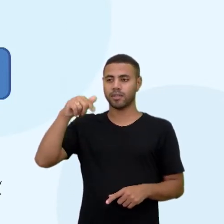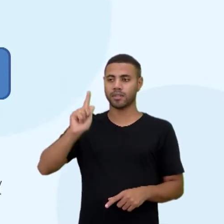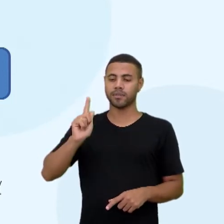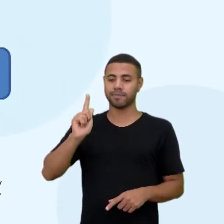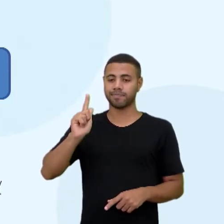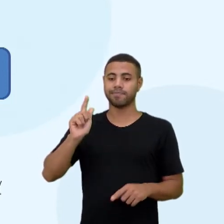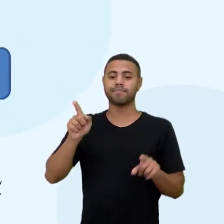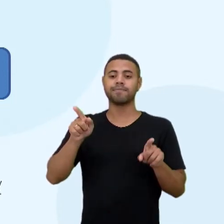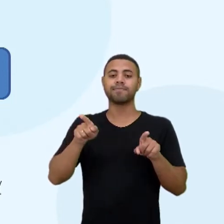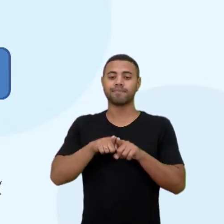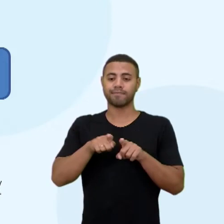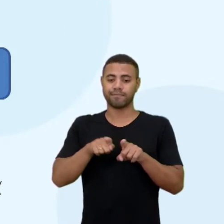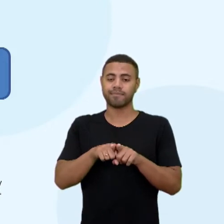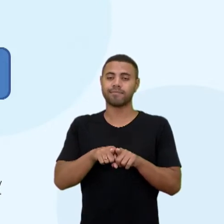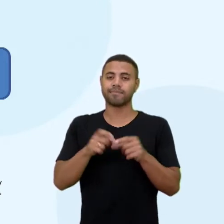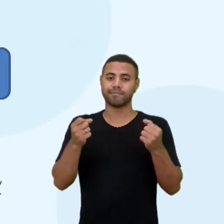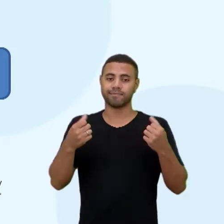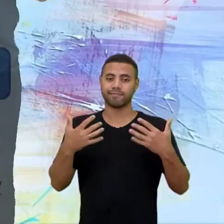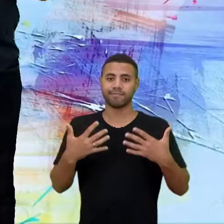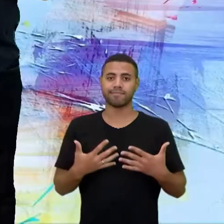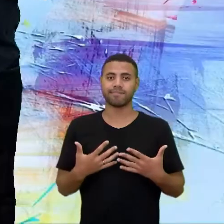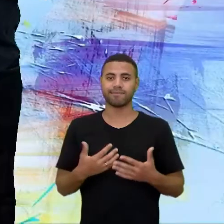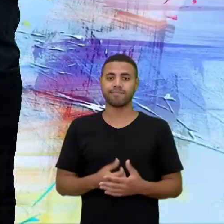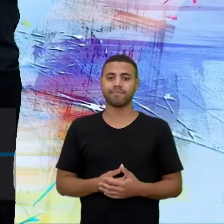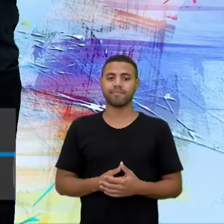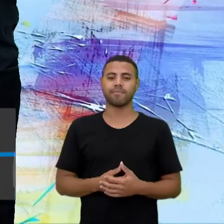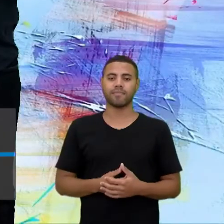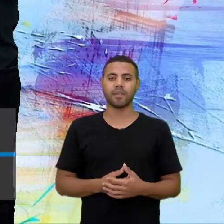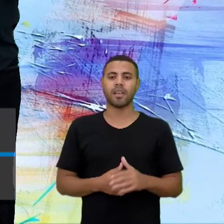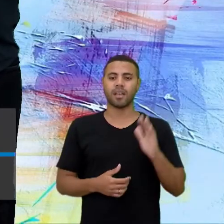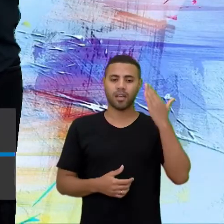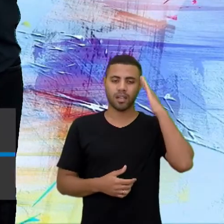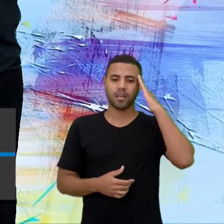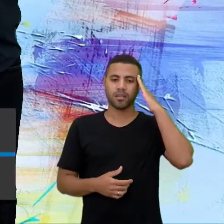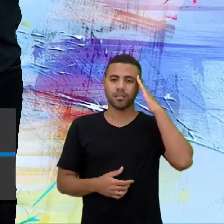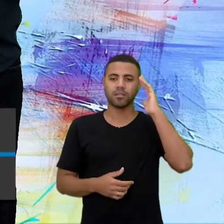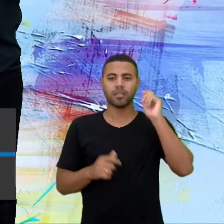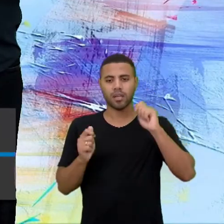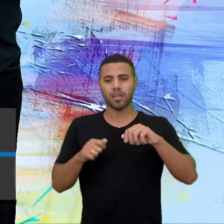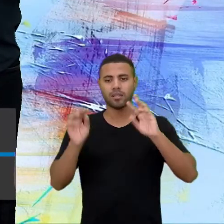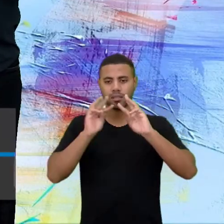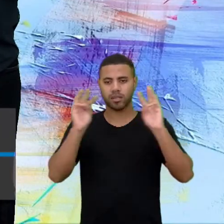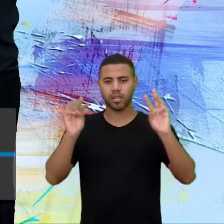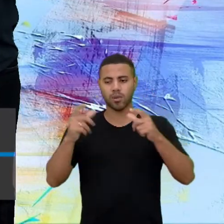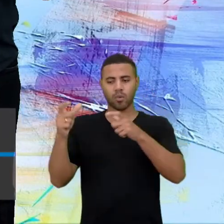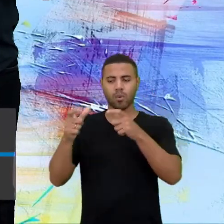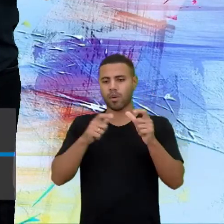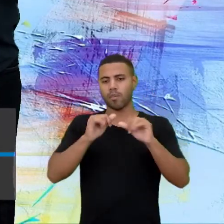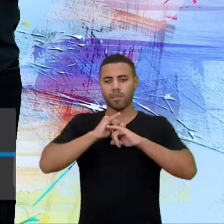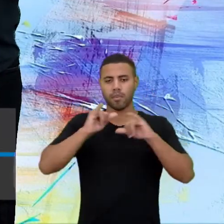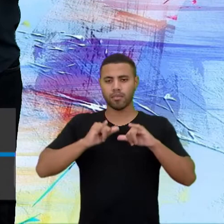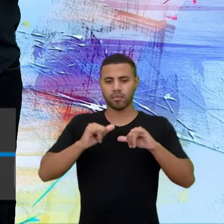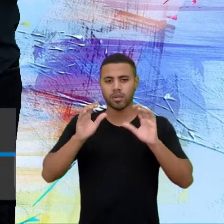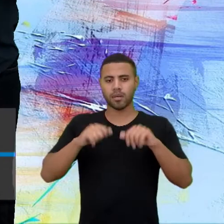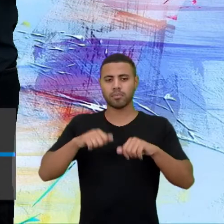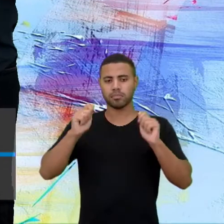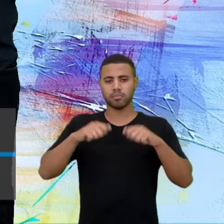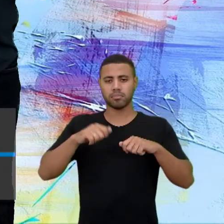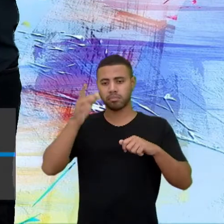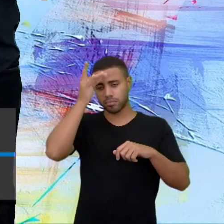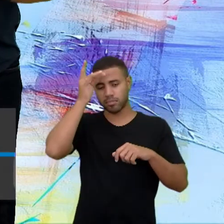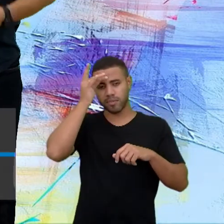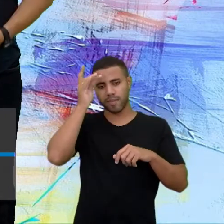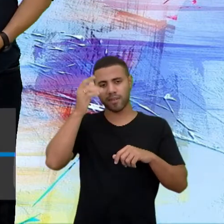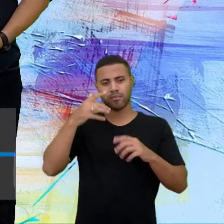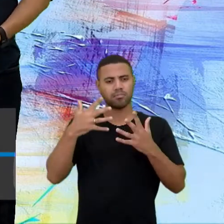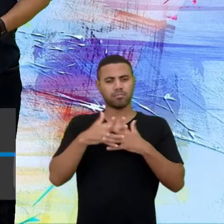que deu para captar, né? E de qualquer maneira, dá para ter essas informações em outros lugares, né? Acho que não é uma informação tão complicada de